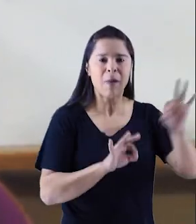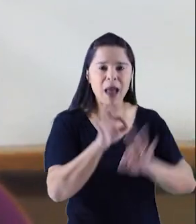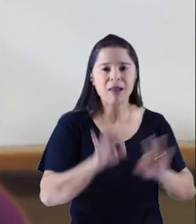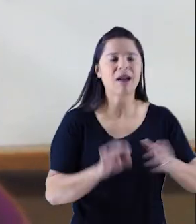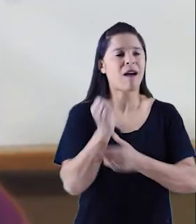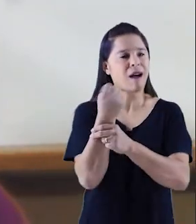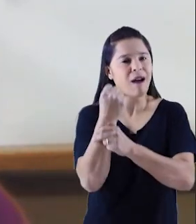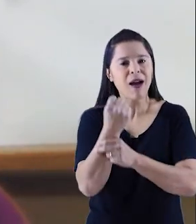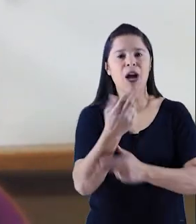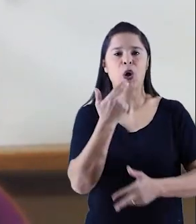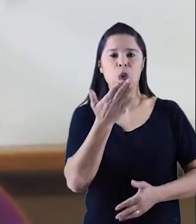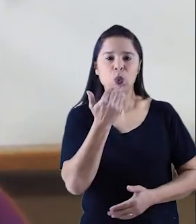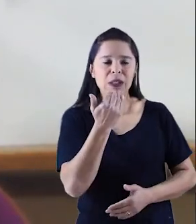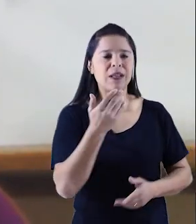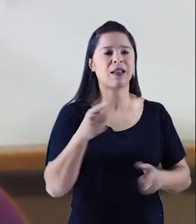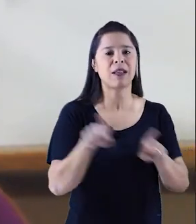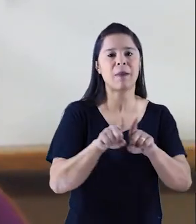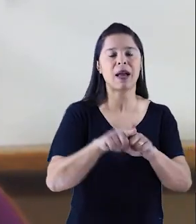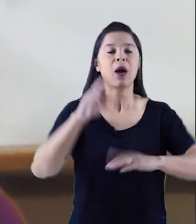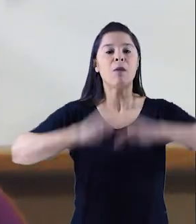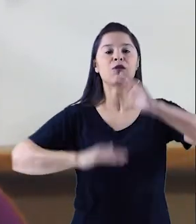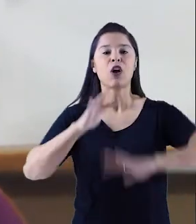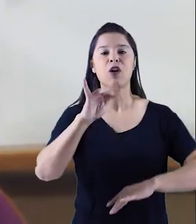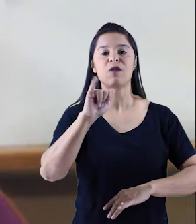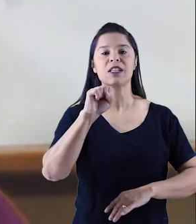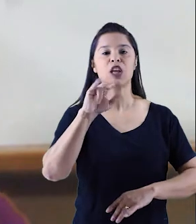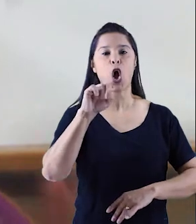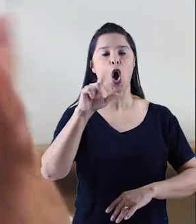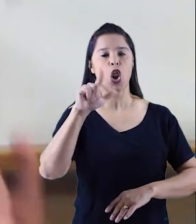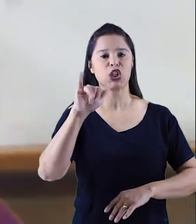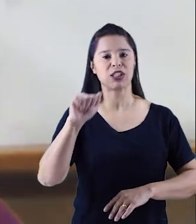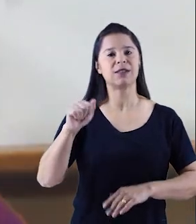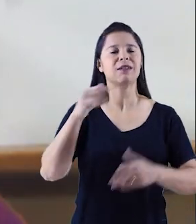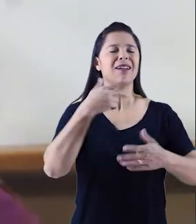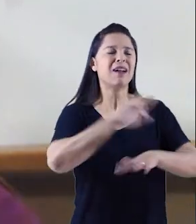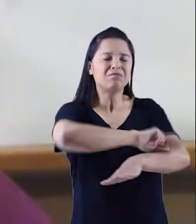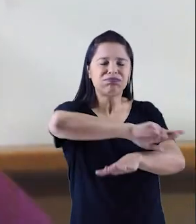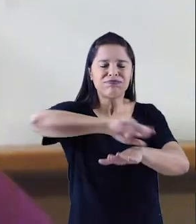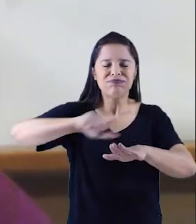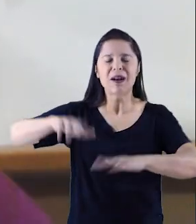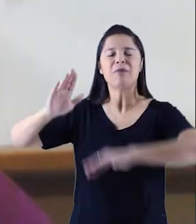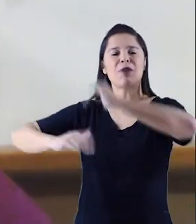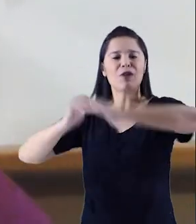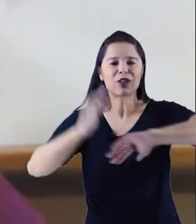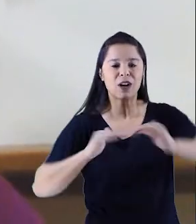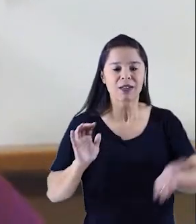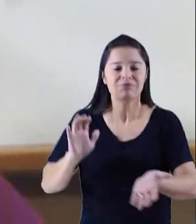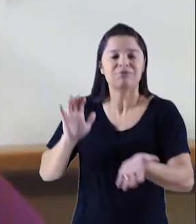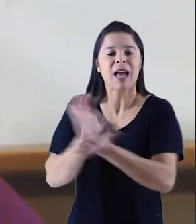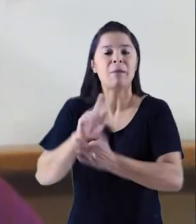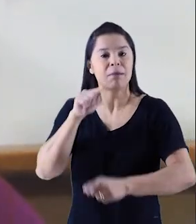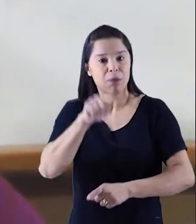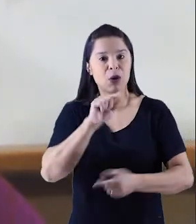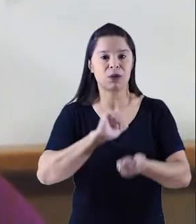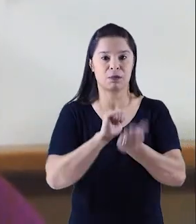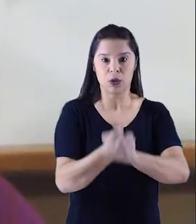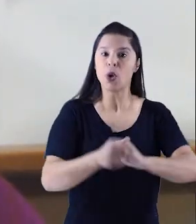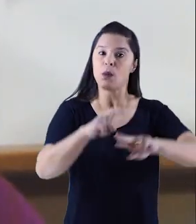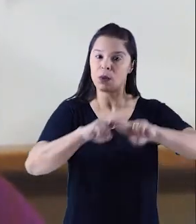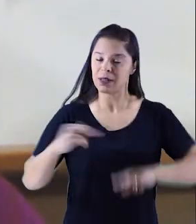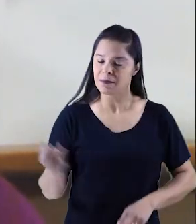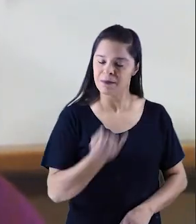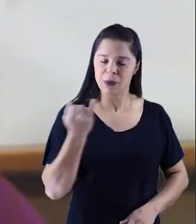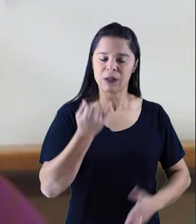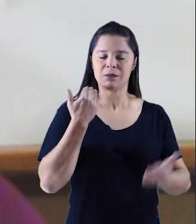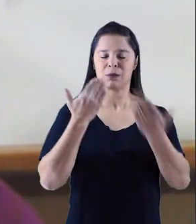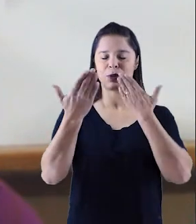fisioterapeutas, nutricionistas, fisiologistas e demais profissionais que compõem esse cenário. Então, assim, é importante que o